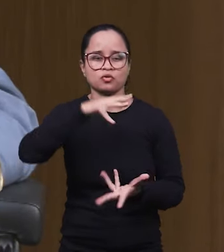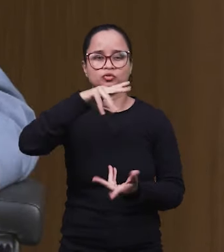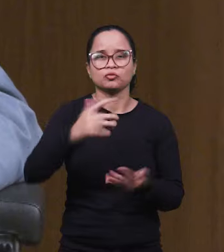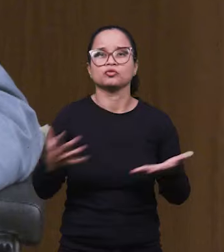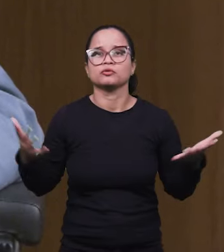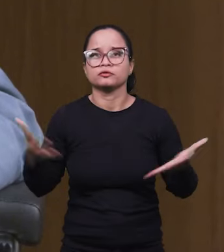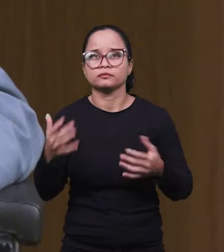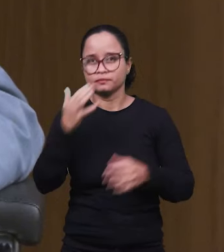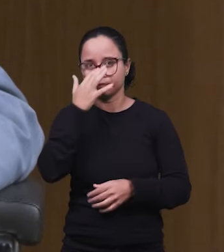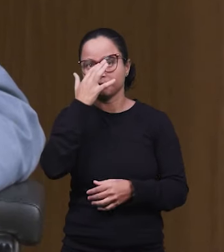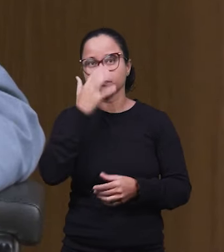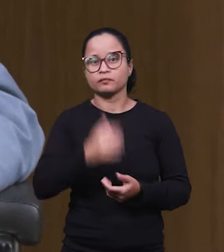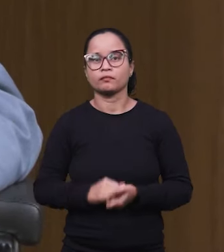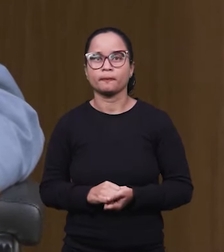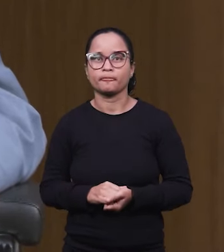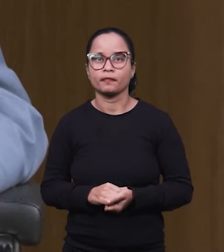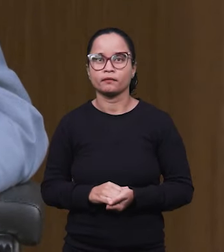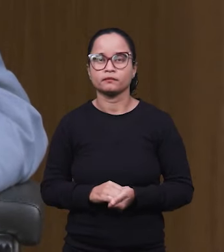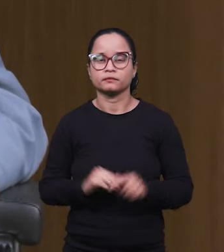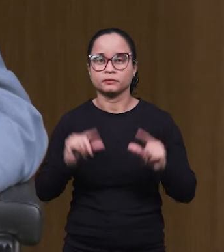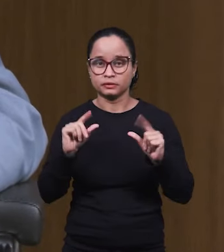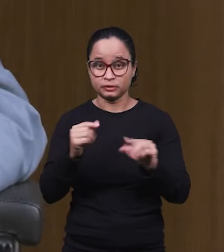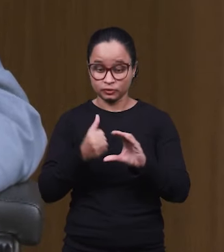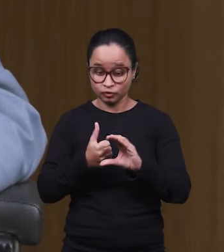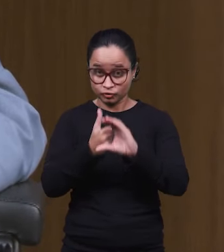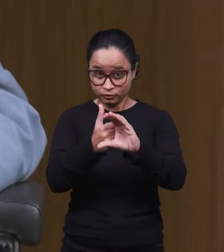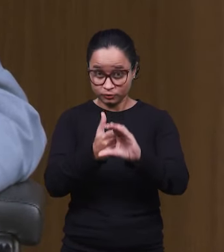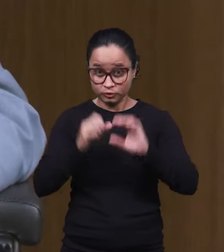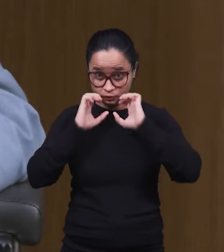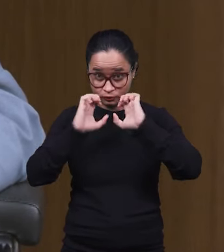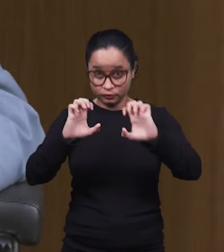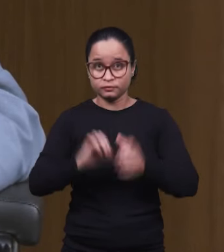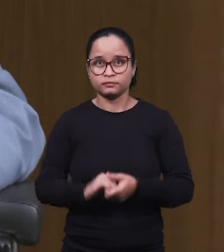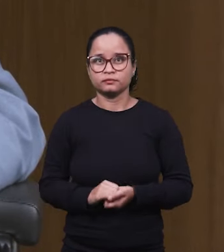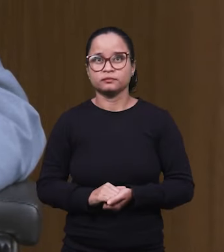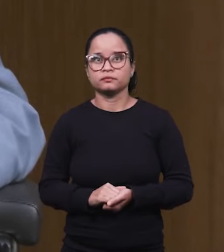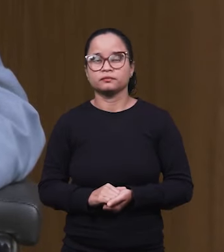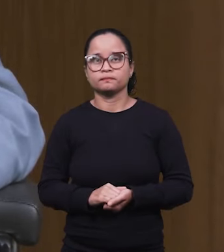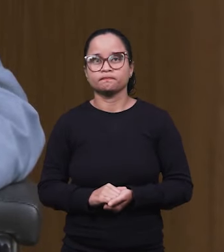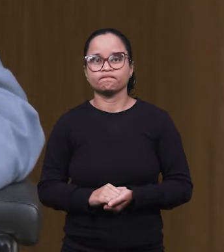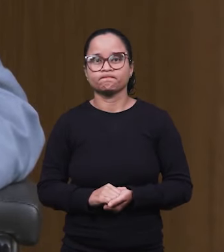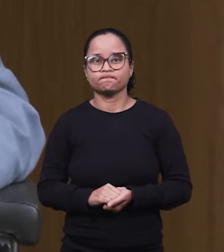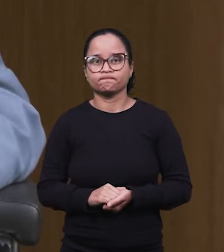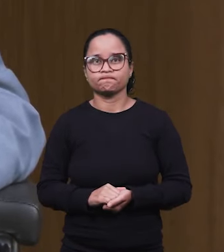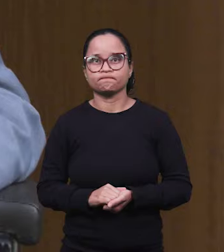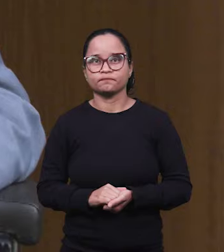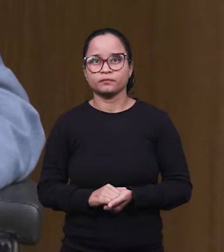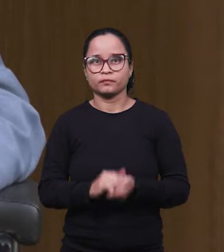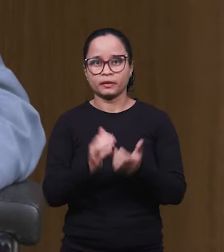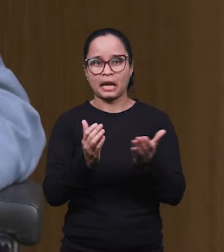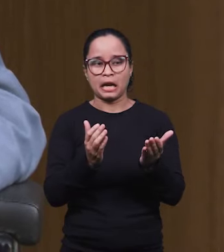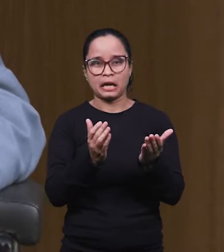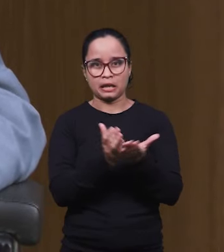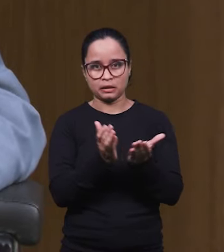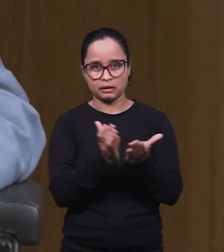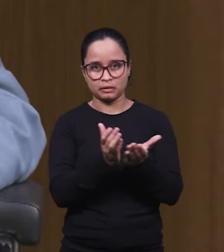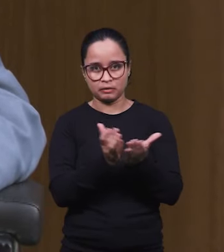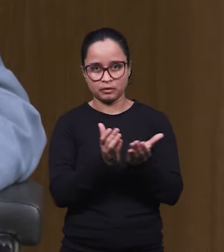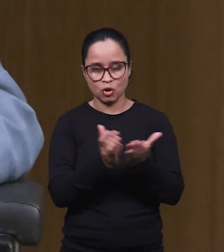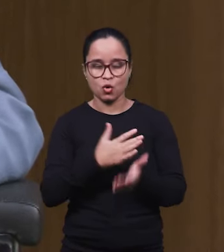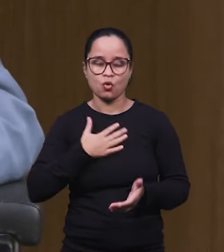mundo hoje, na questão do cristianismo, do evangelho, é crente que gosta de